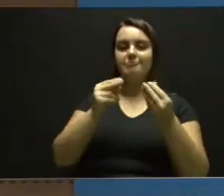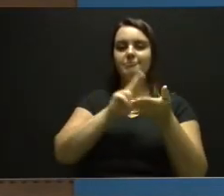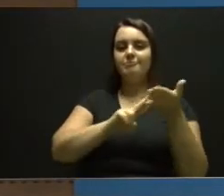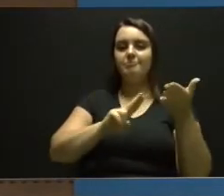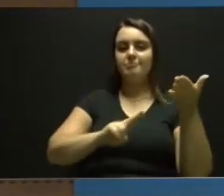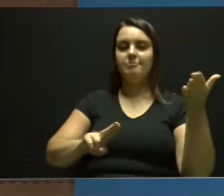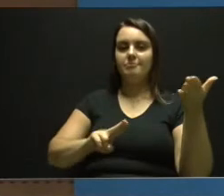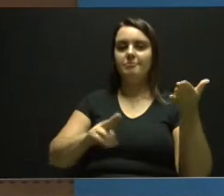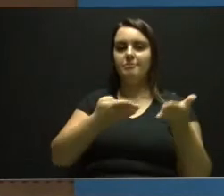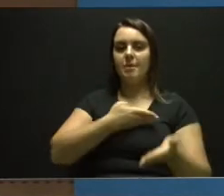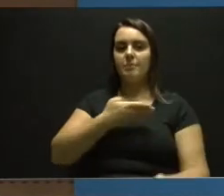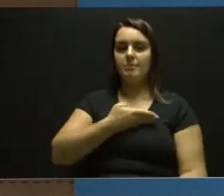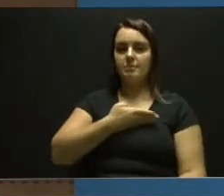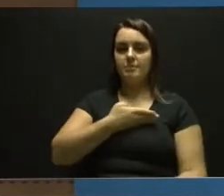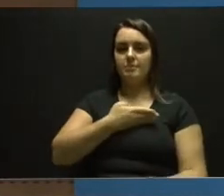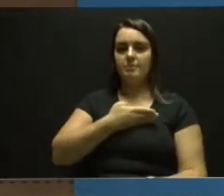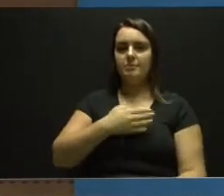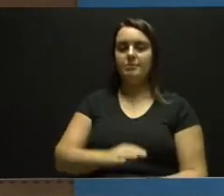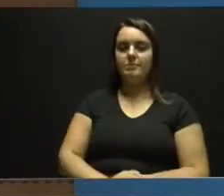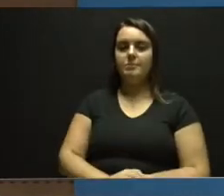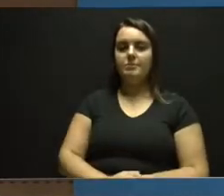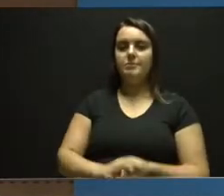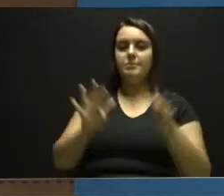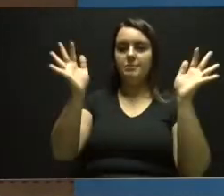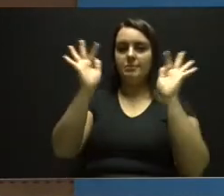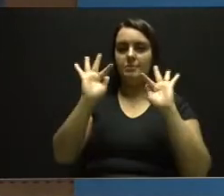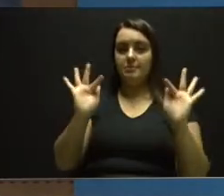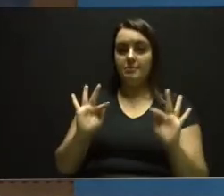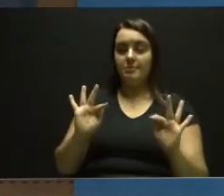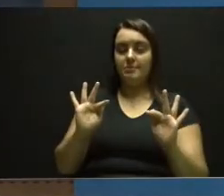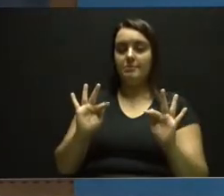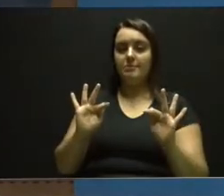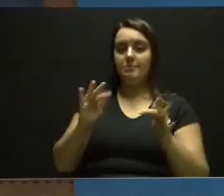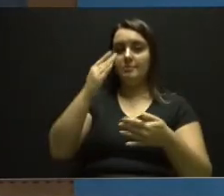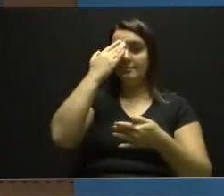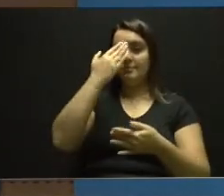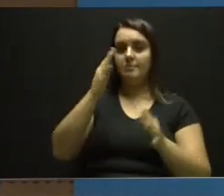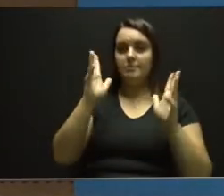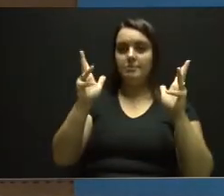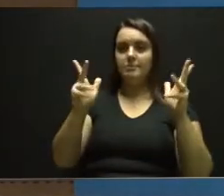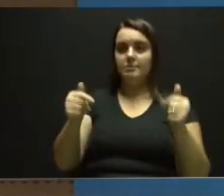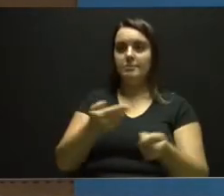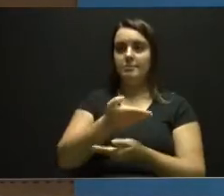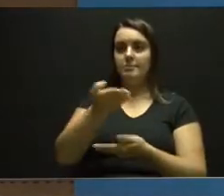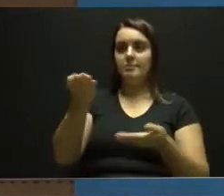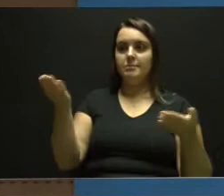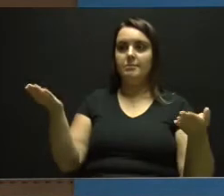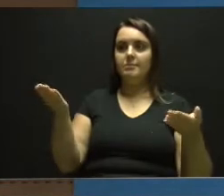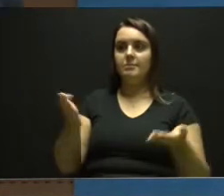amanhã de manhã muito feliz hoje muito feliz agradeço a todos aqueles kleber